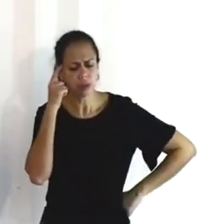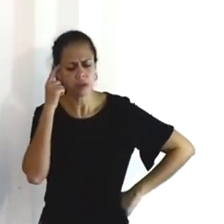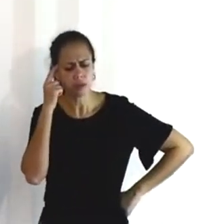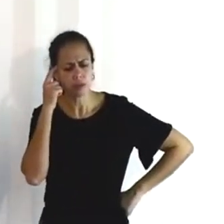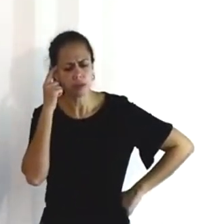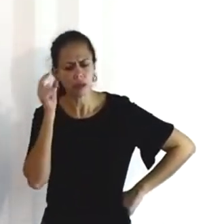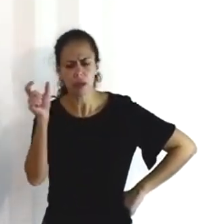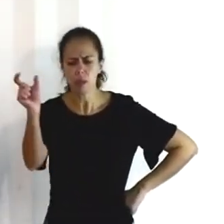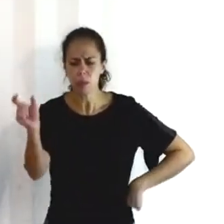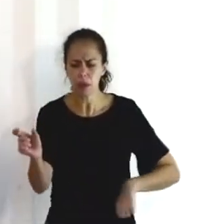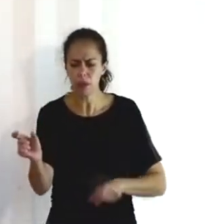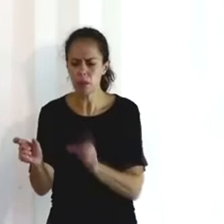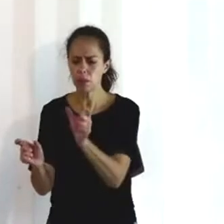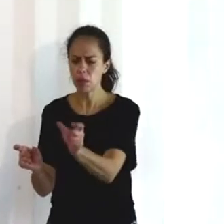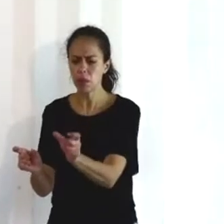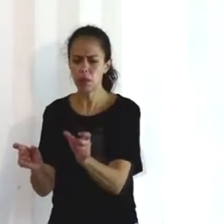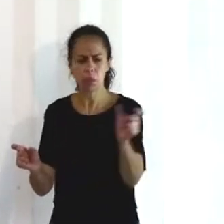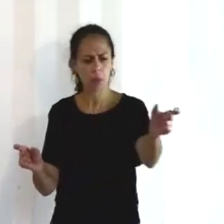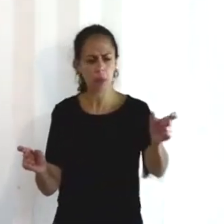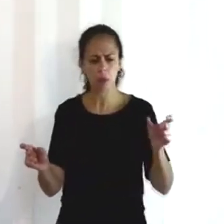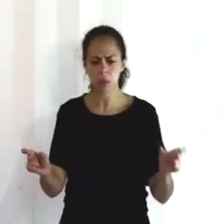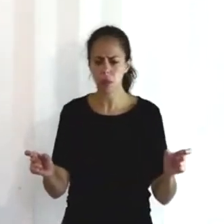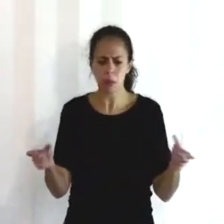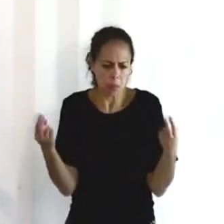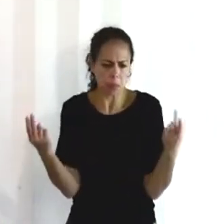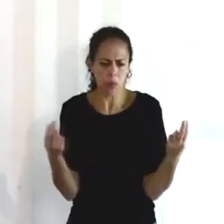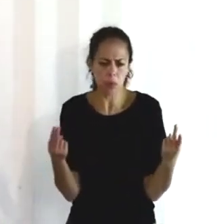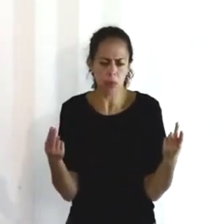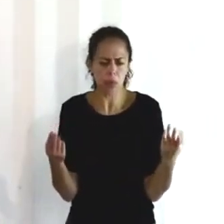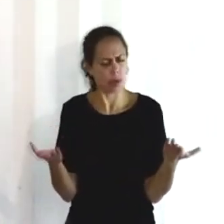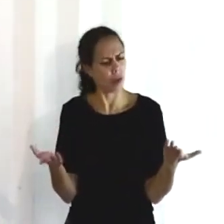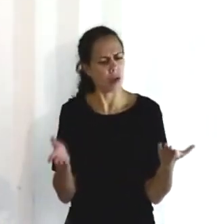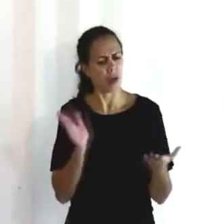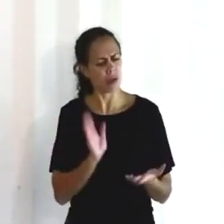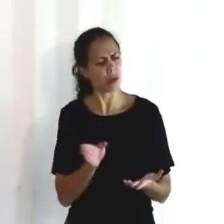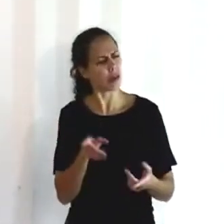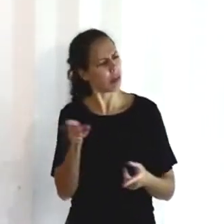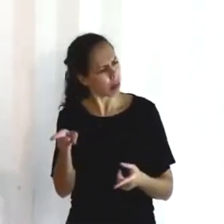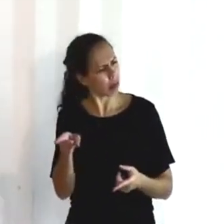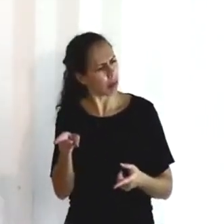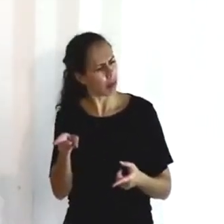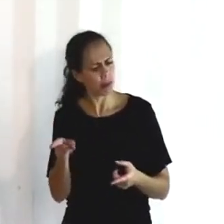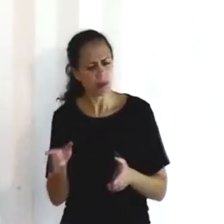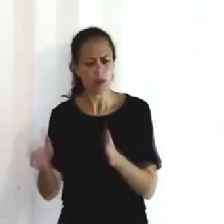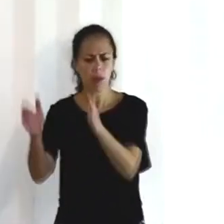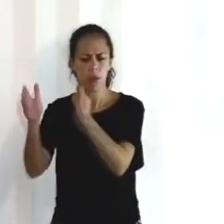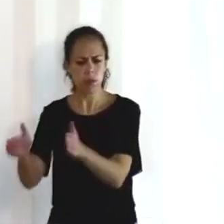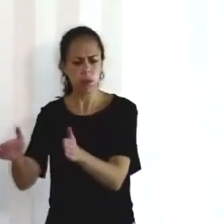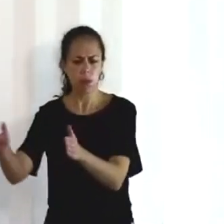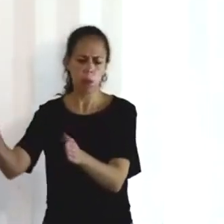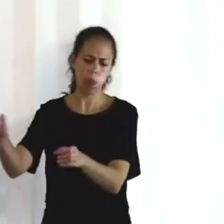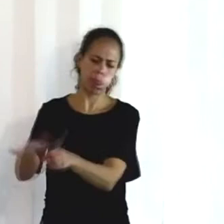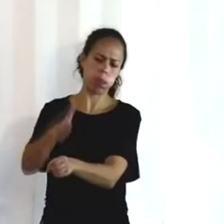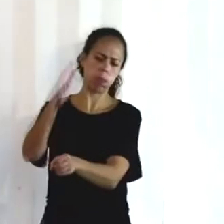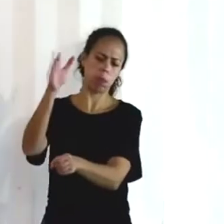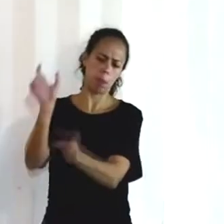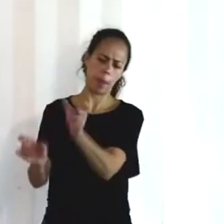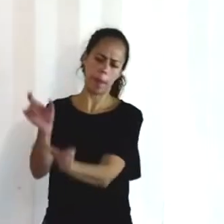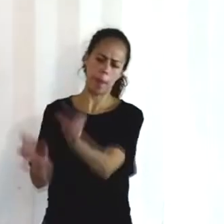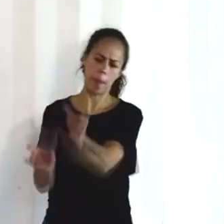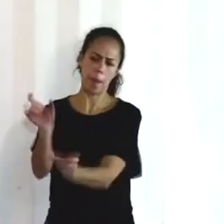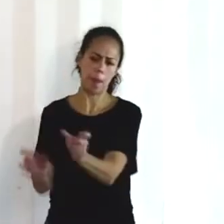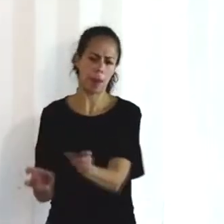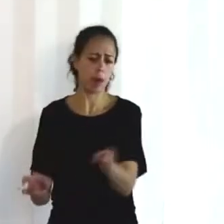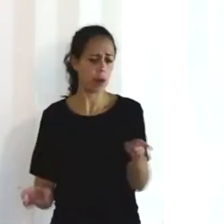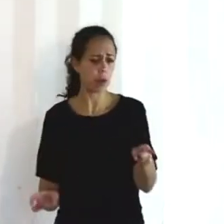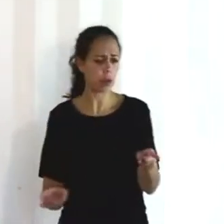Por que nessa igreja um lado está cheio de gente e no outro ninguém? Eu perguntei, era uma